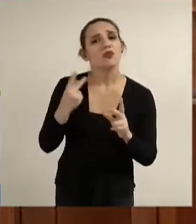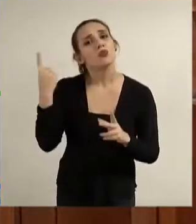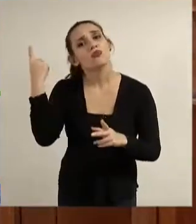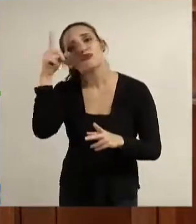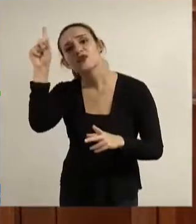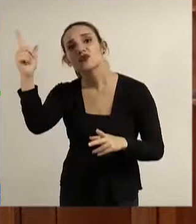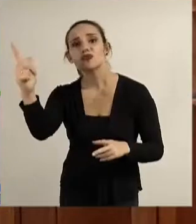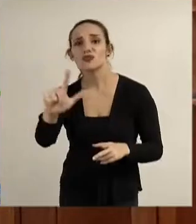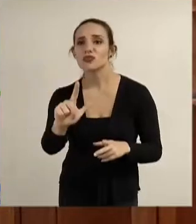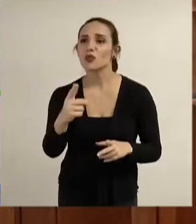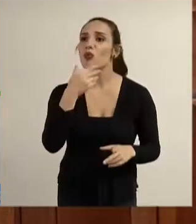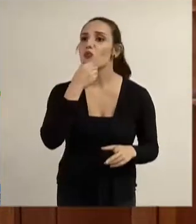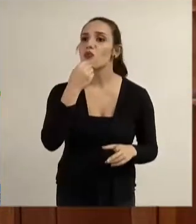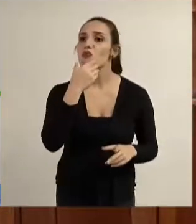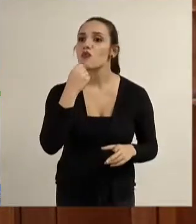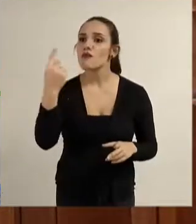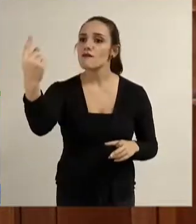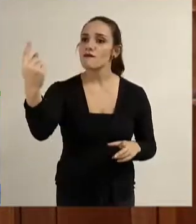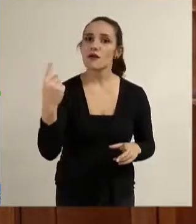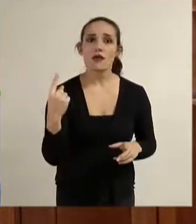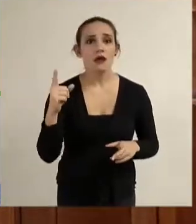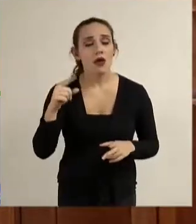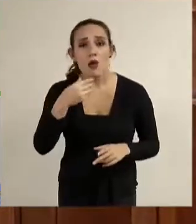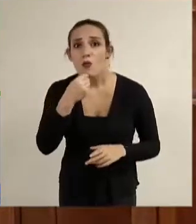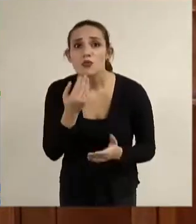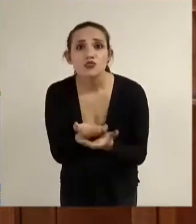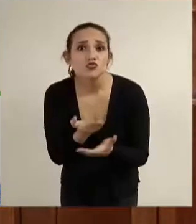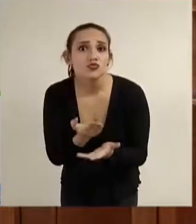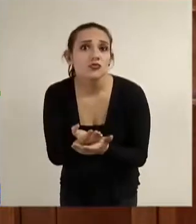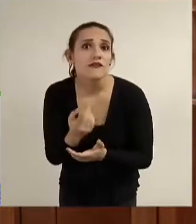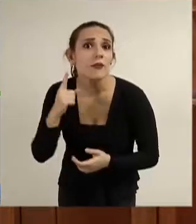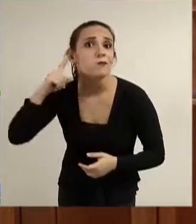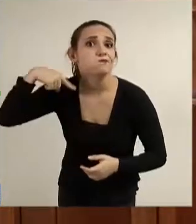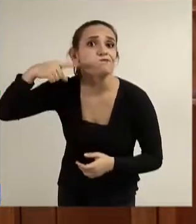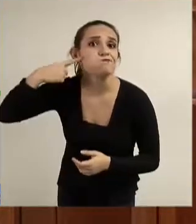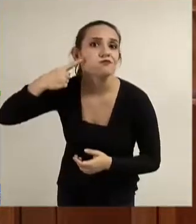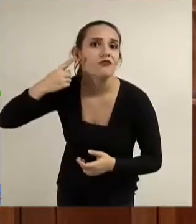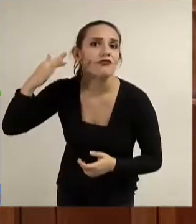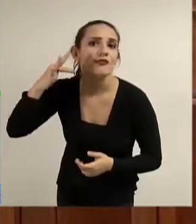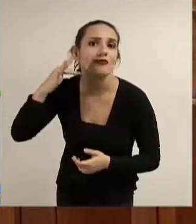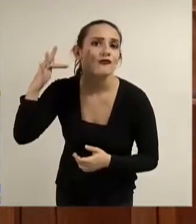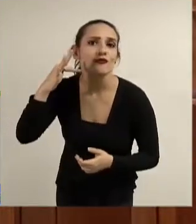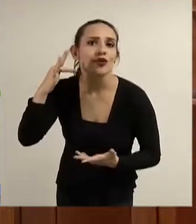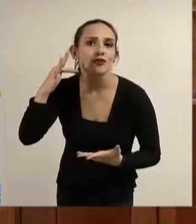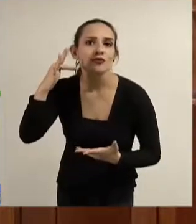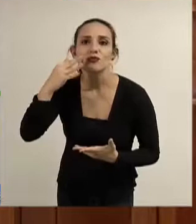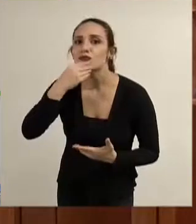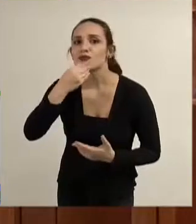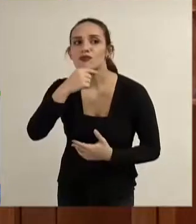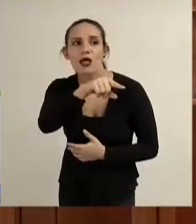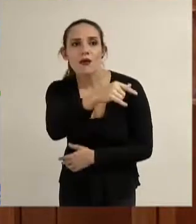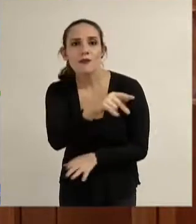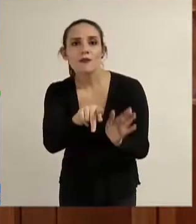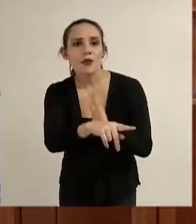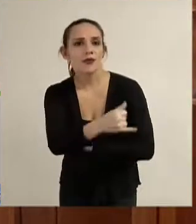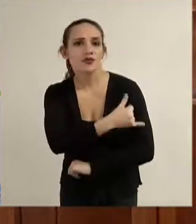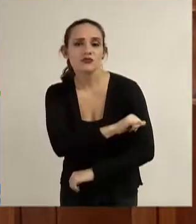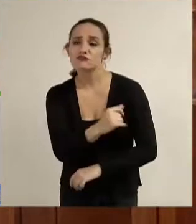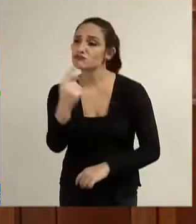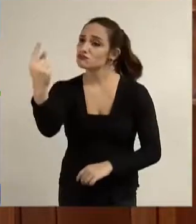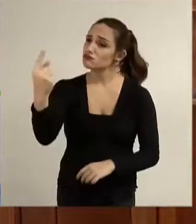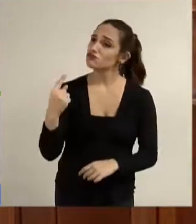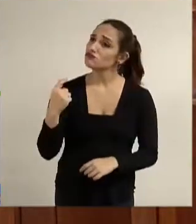o recebe, um jovem acadêmico de Direito do Rio de Janeiro, ela o recebe na sua casa, acreditando